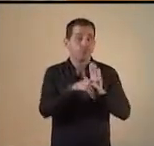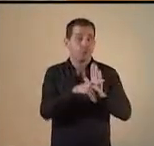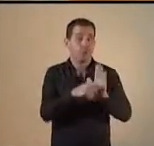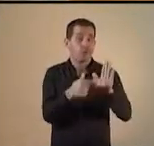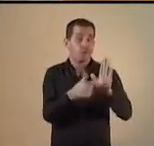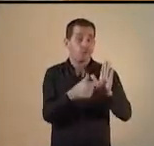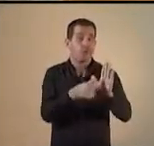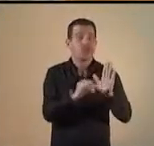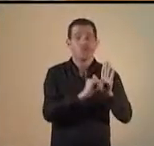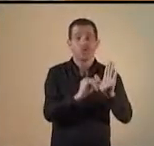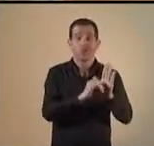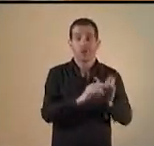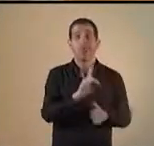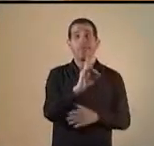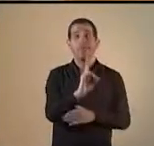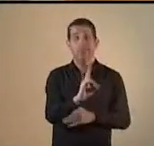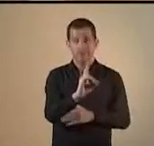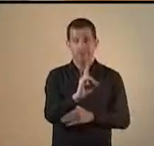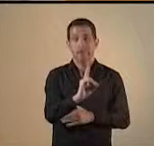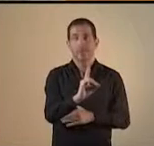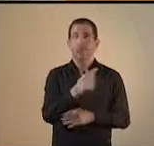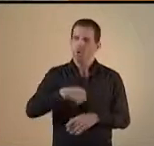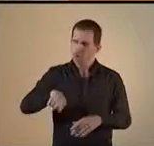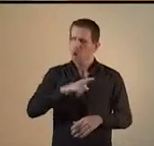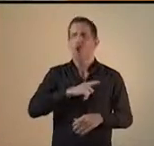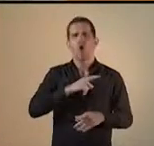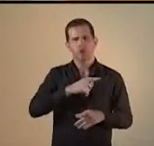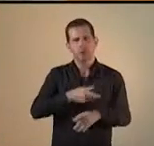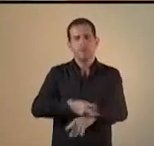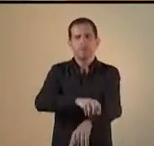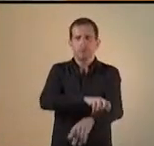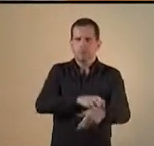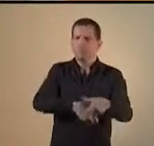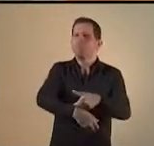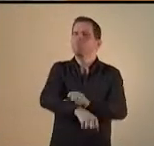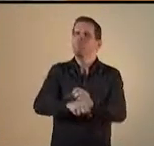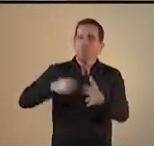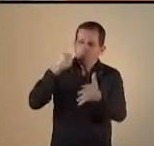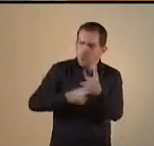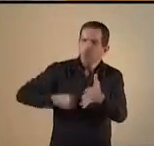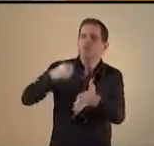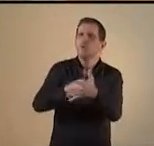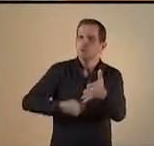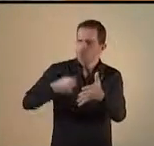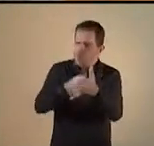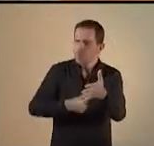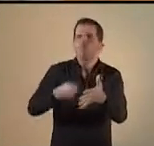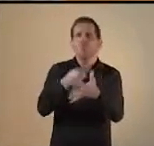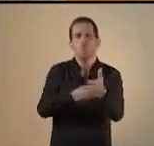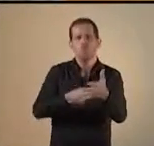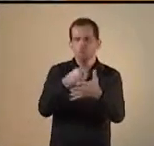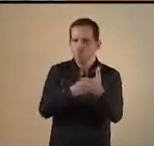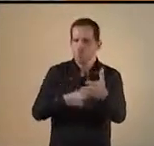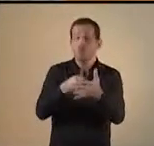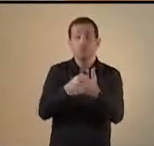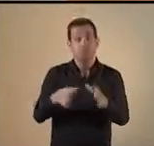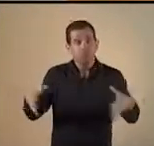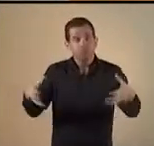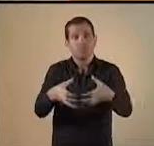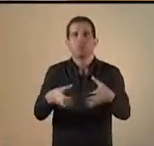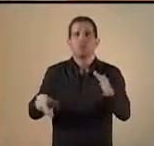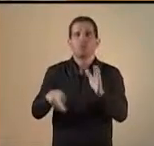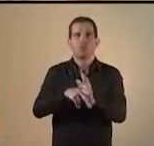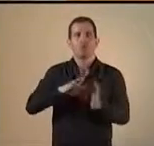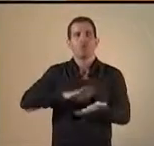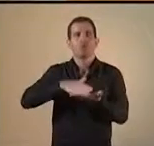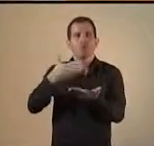classe, né, dos intérpretes. Hoje, abriu, a Universidade Federal,